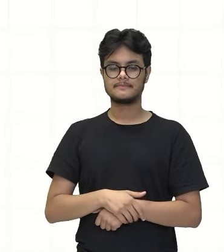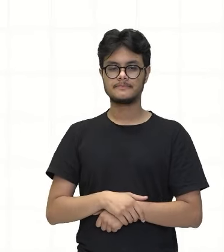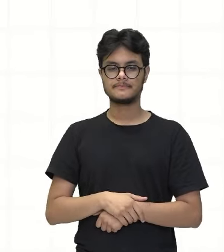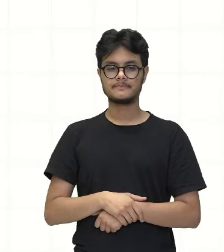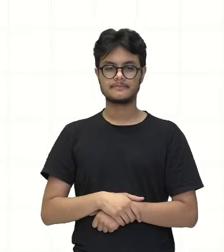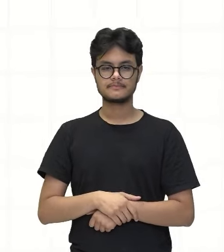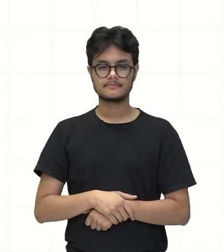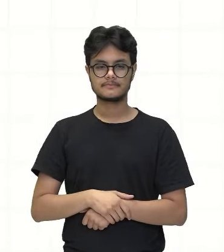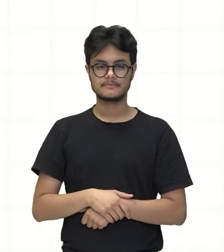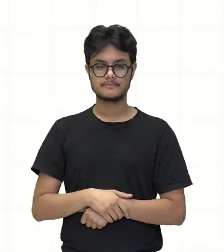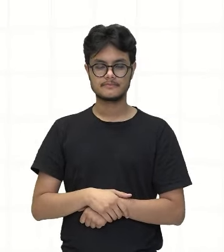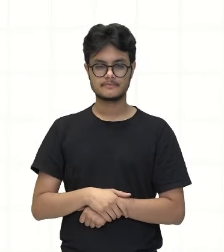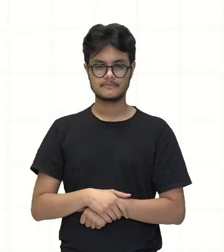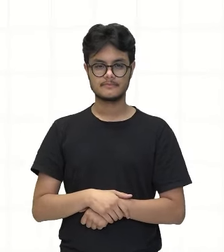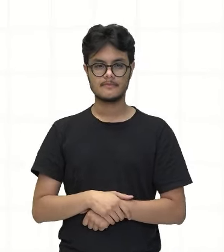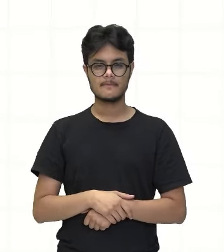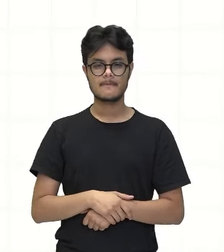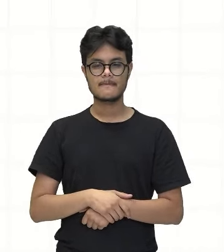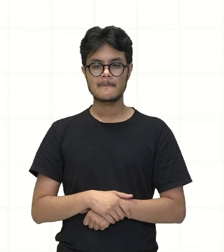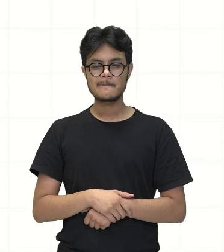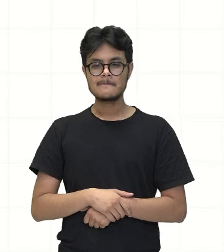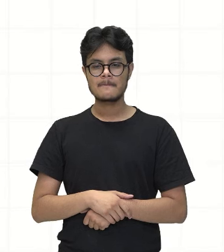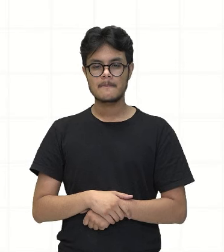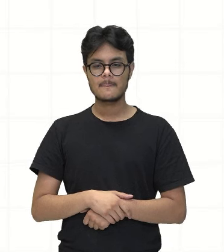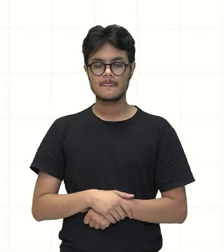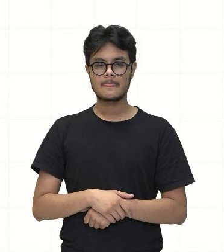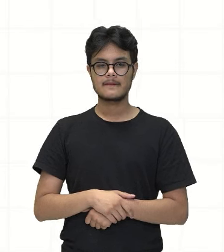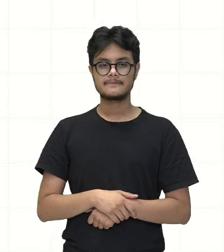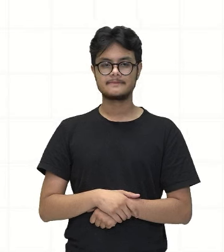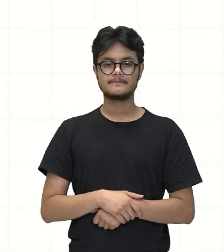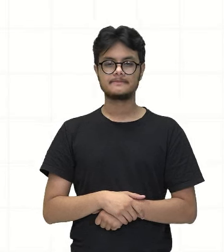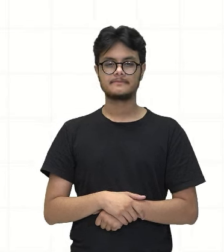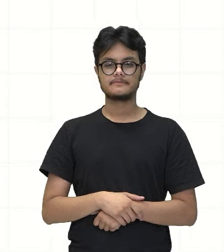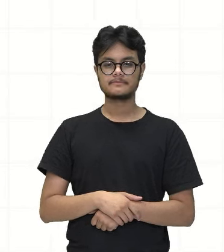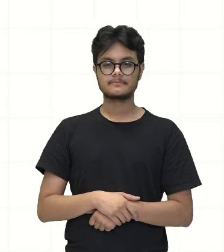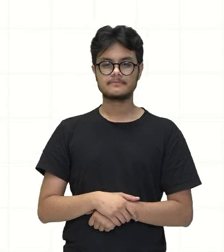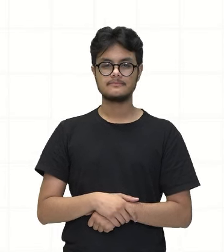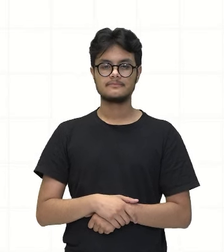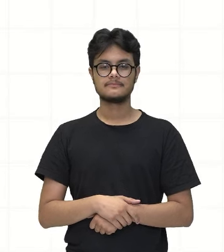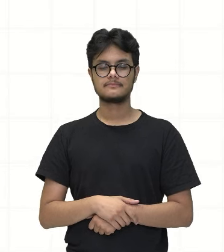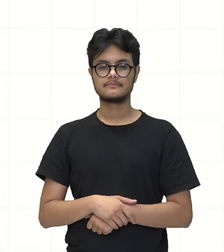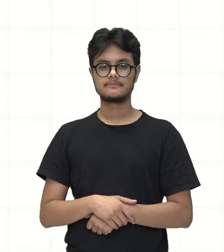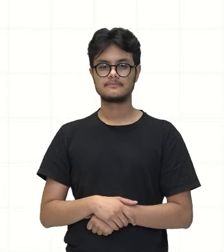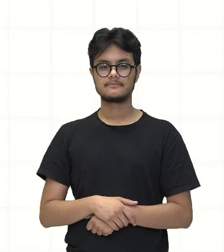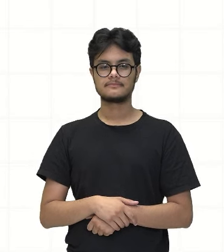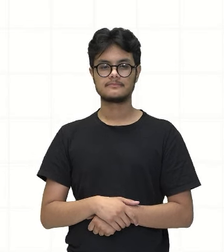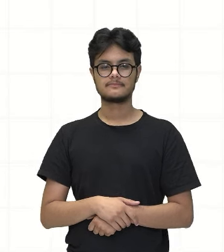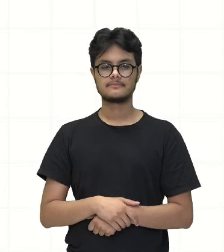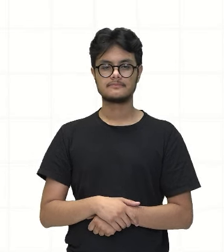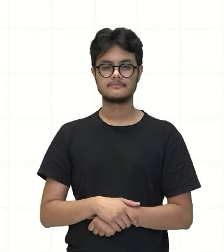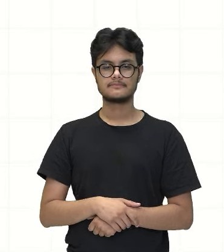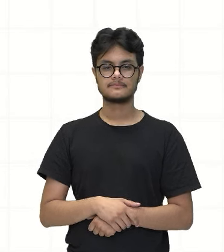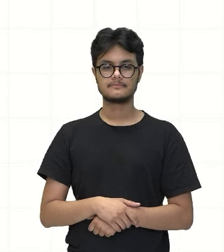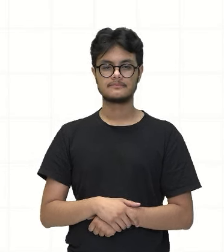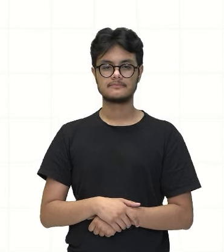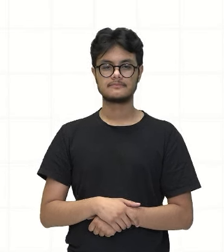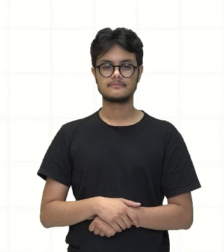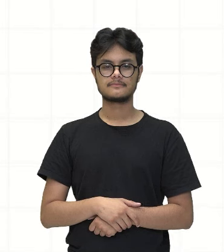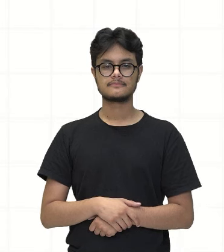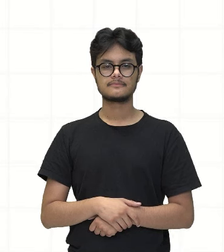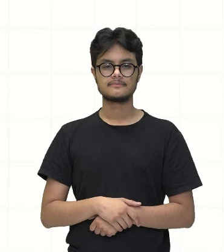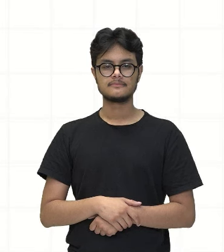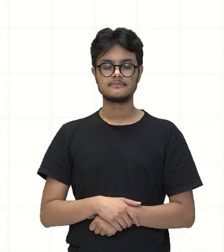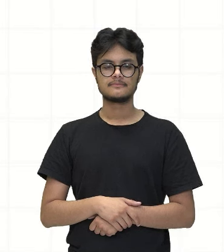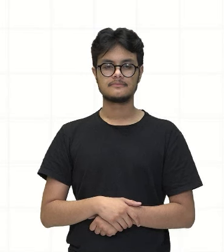gente tem aí o problema do mapa, né? Tá dizendo aí que as cidades A, B e C são vértices de um triângulo retângulo. Então, só por